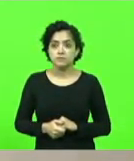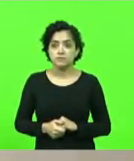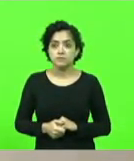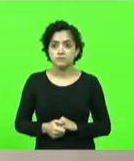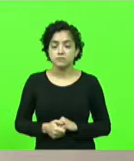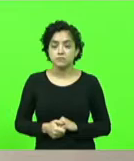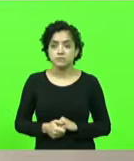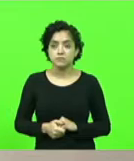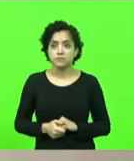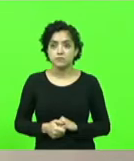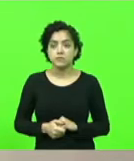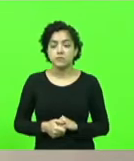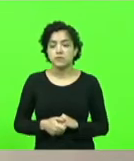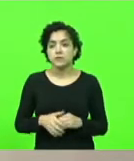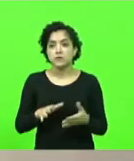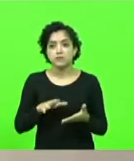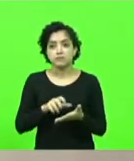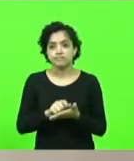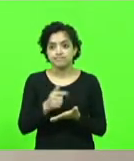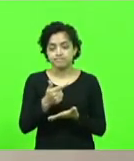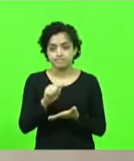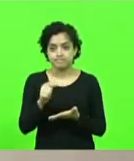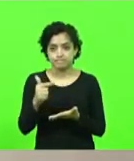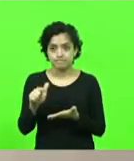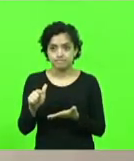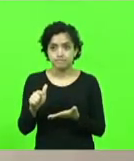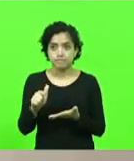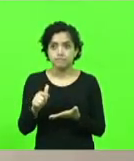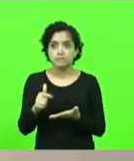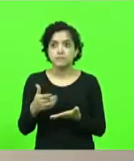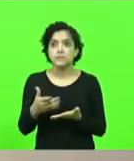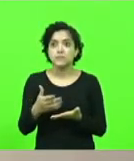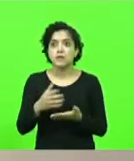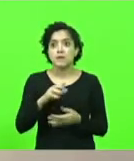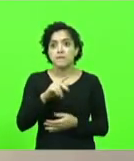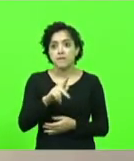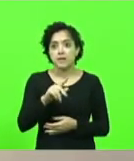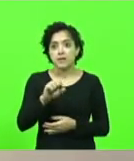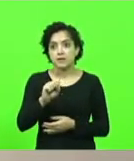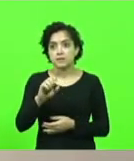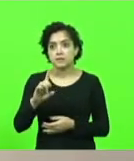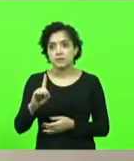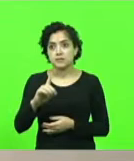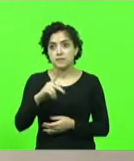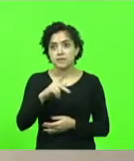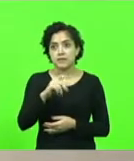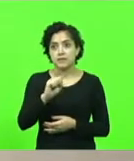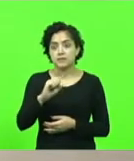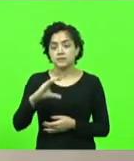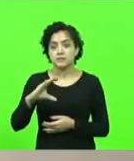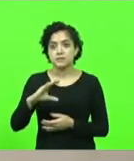em não havendo oradores inscritos horária do bloco PSDB PSC